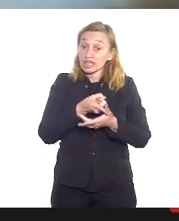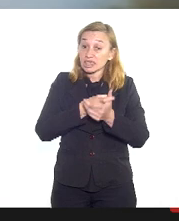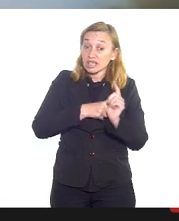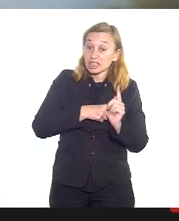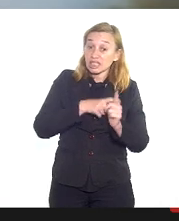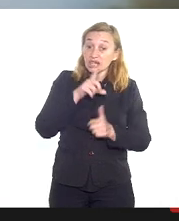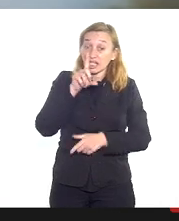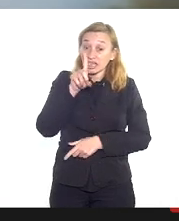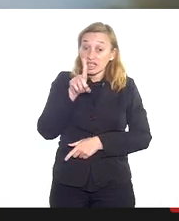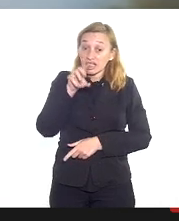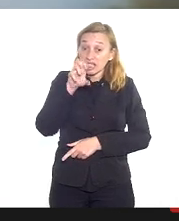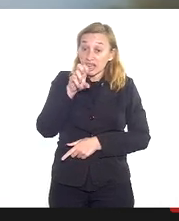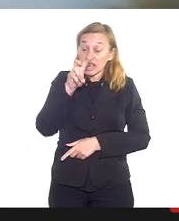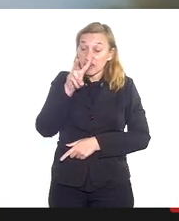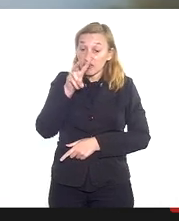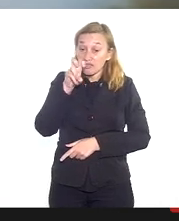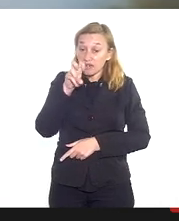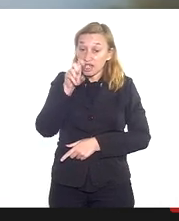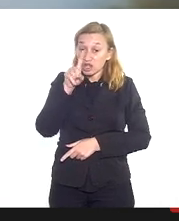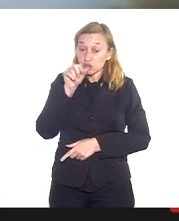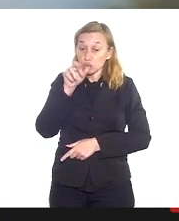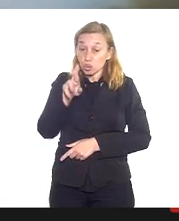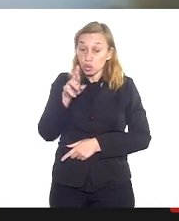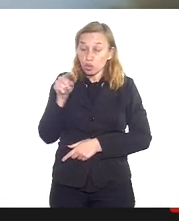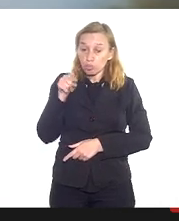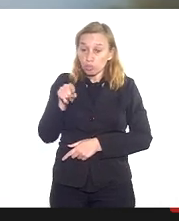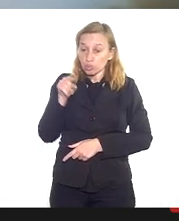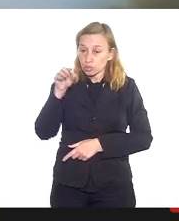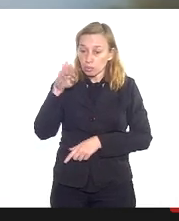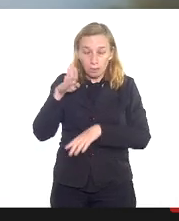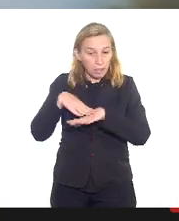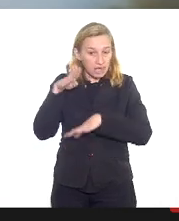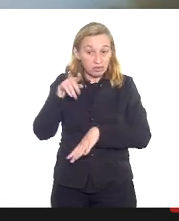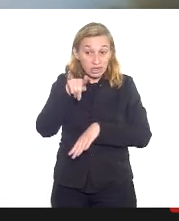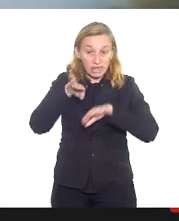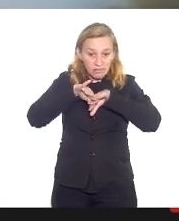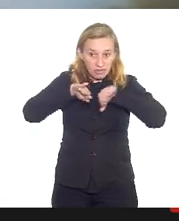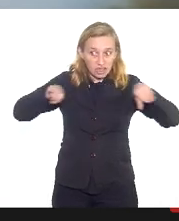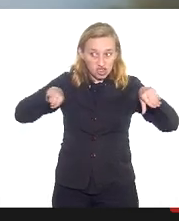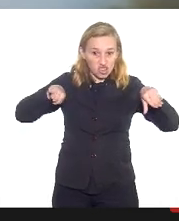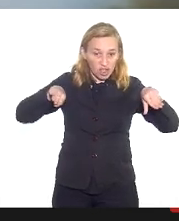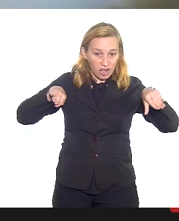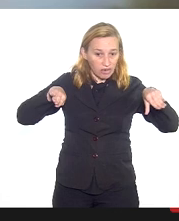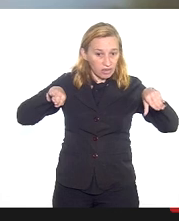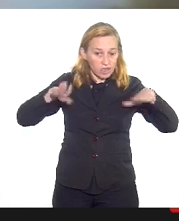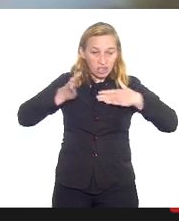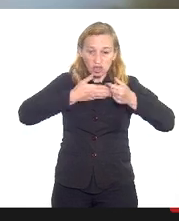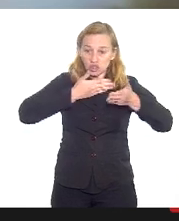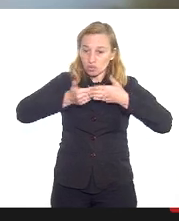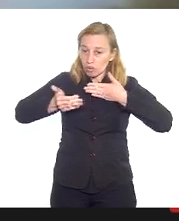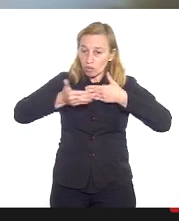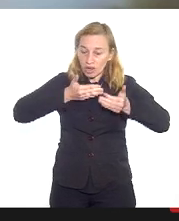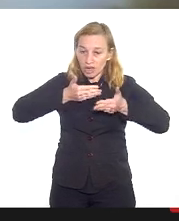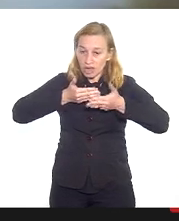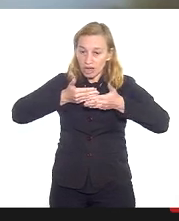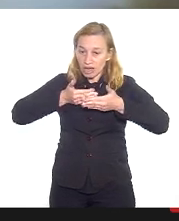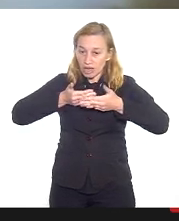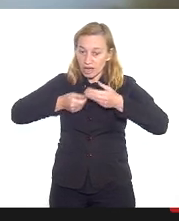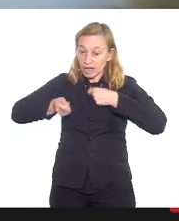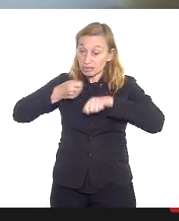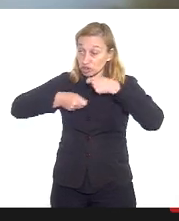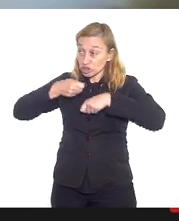devedor quanto mais, você afastava esses devedores quanto mais de qualquer transação.